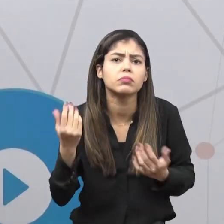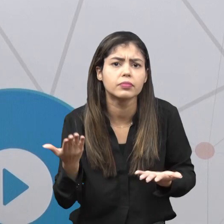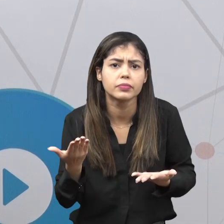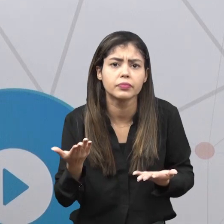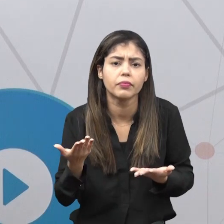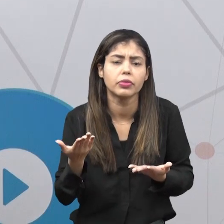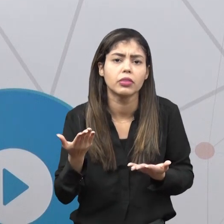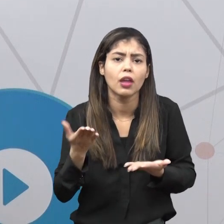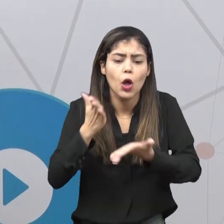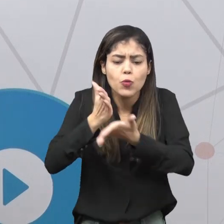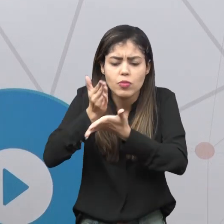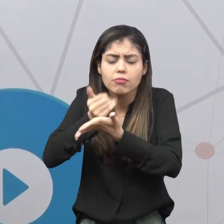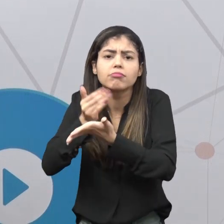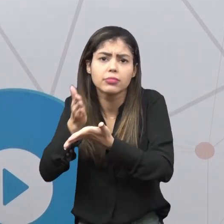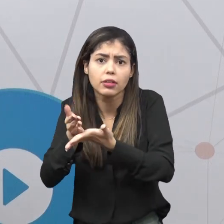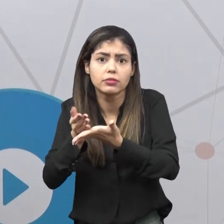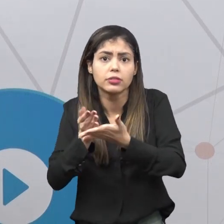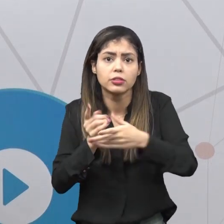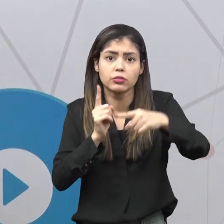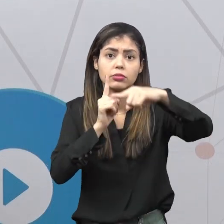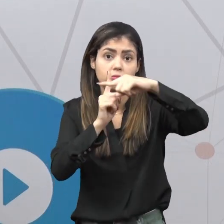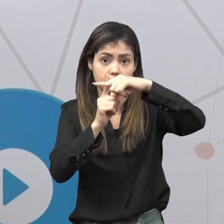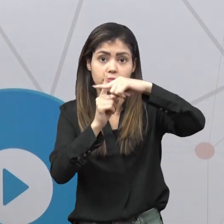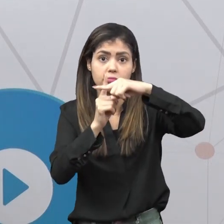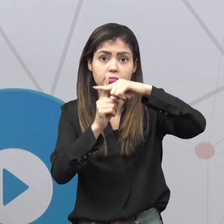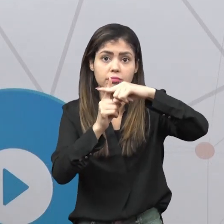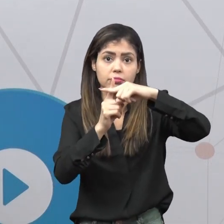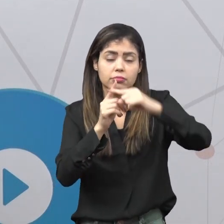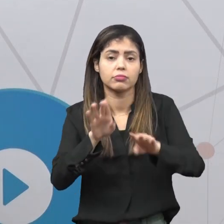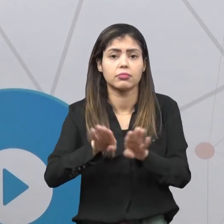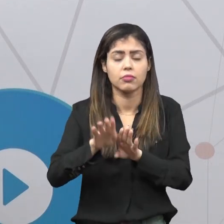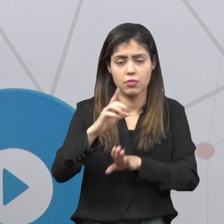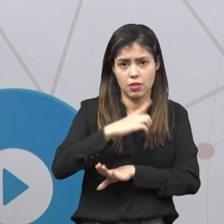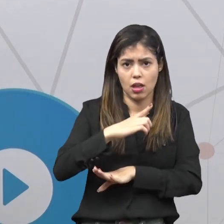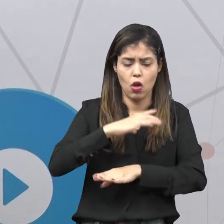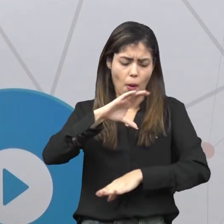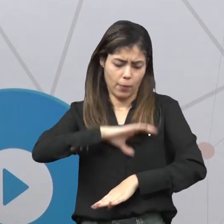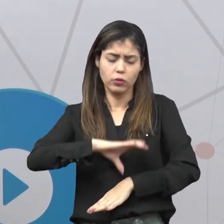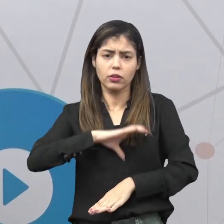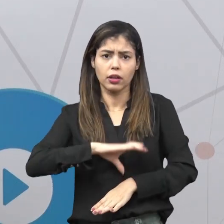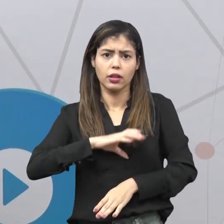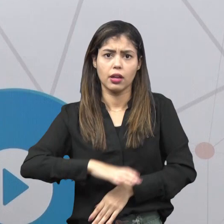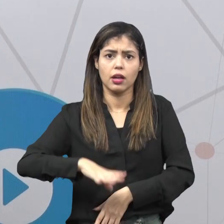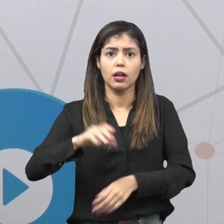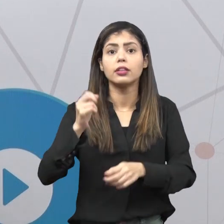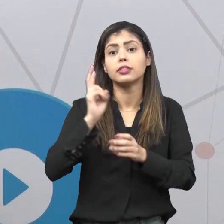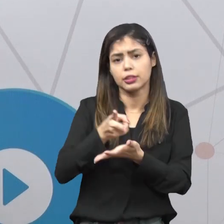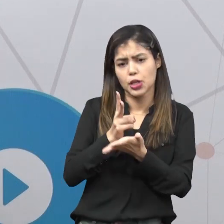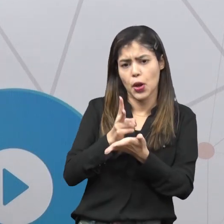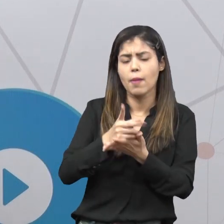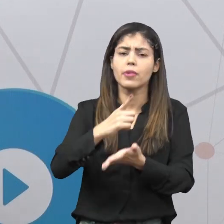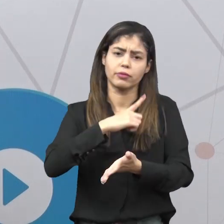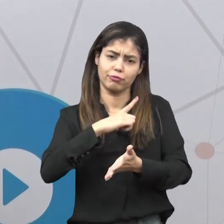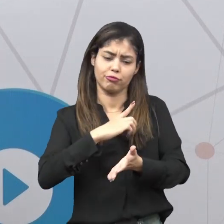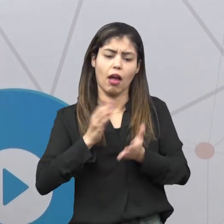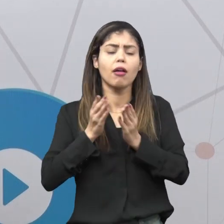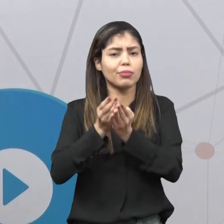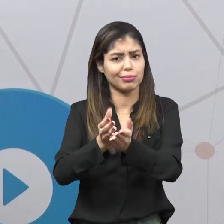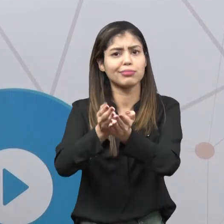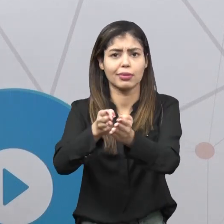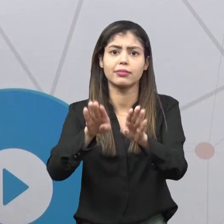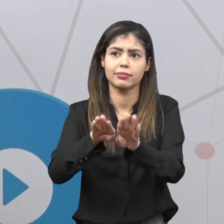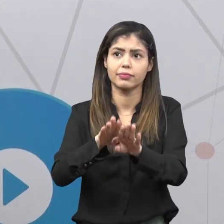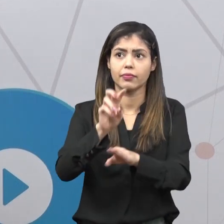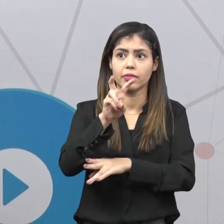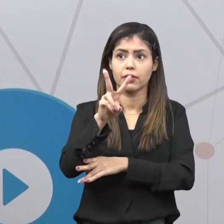a pedaços de cruz, de cruz que os portugueses carregavam nos seus navios, Então,